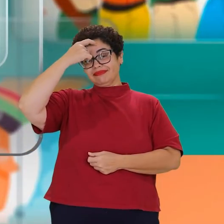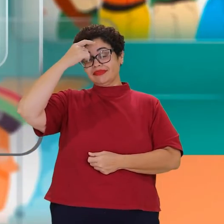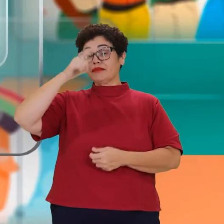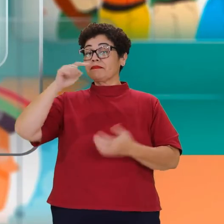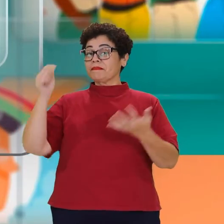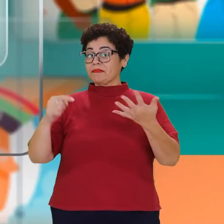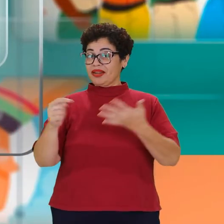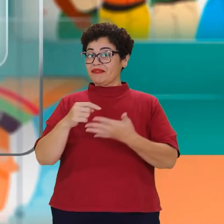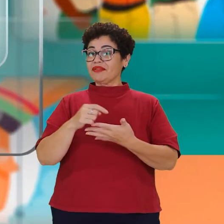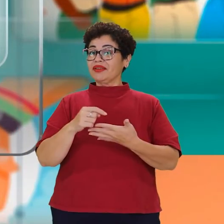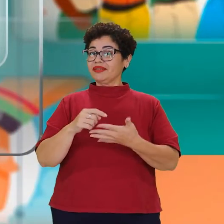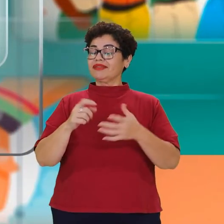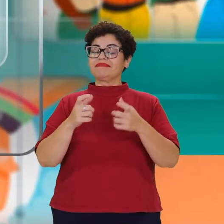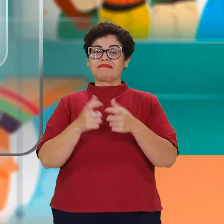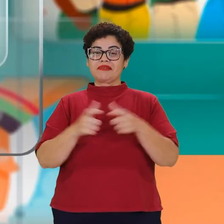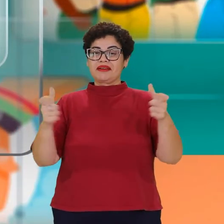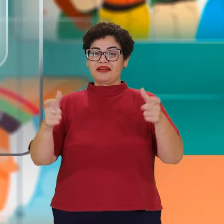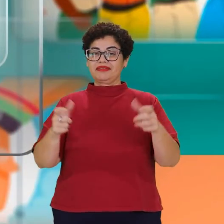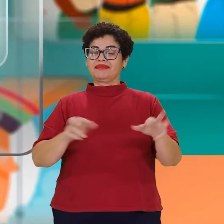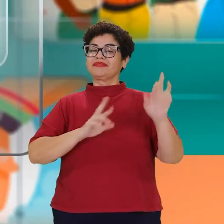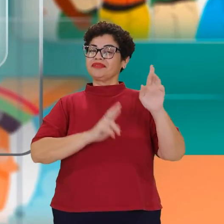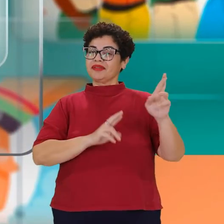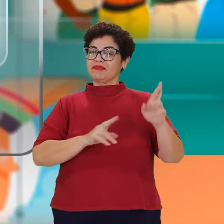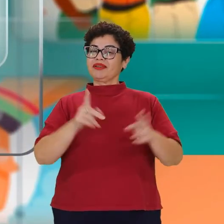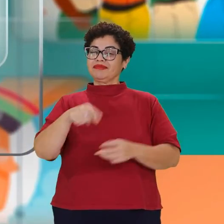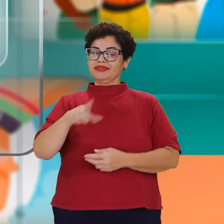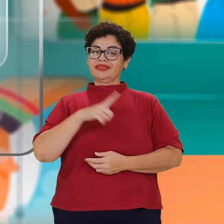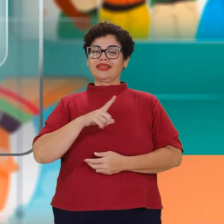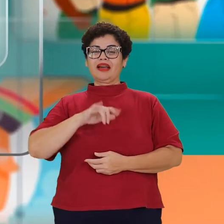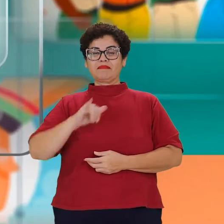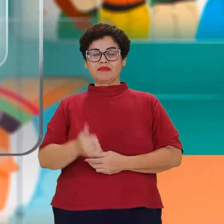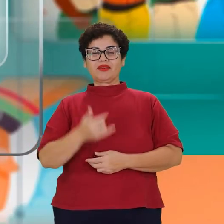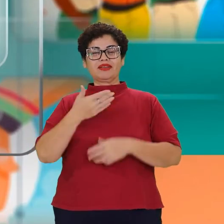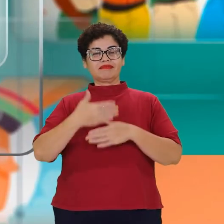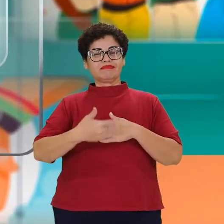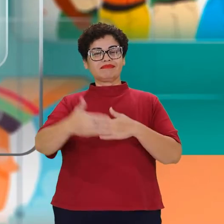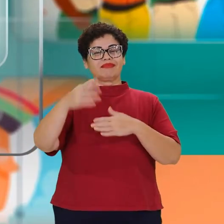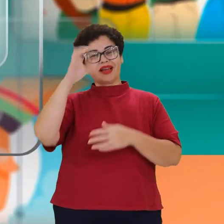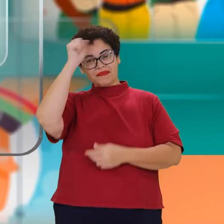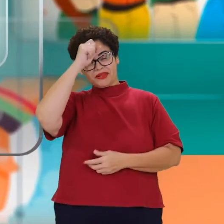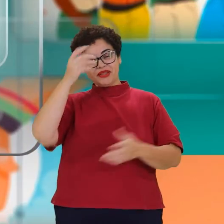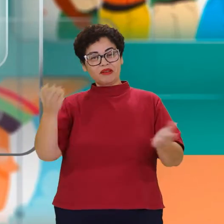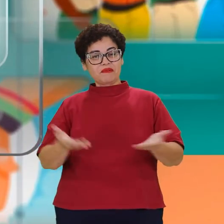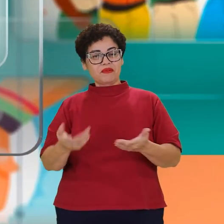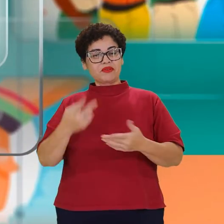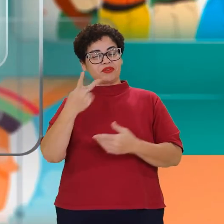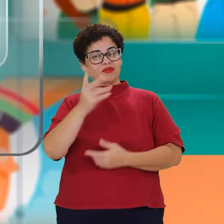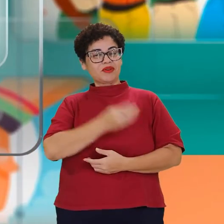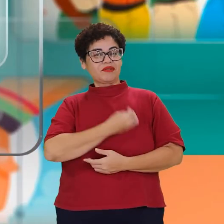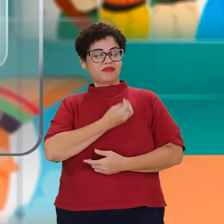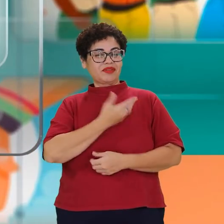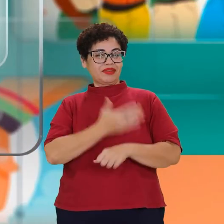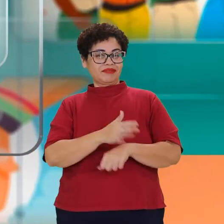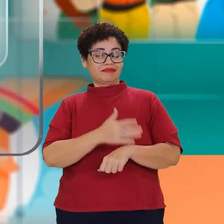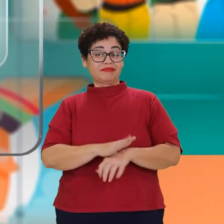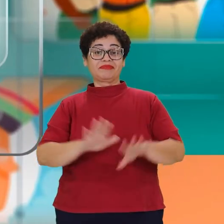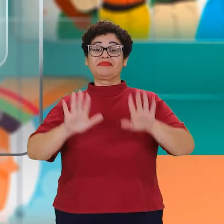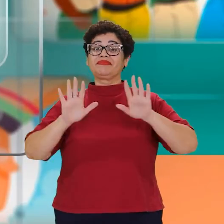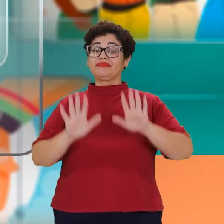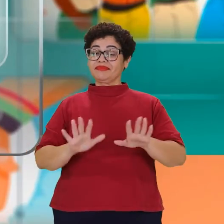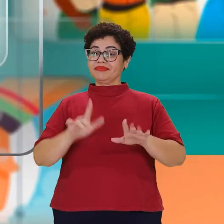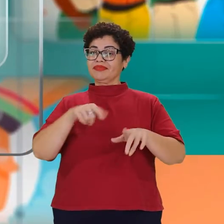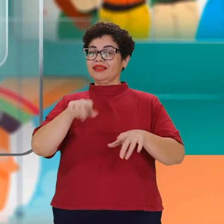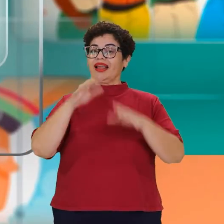paciência, mas os benefícios são enormes. Esperamos que vocês possam aplicar o que aprenderam hoje em suas